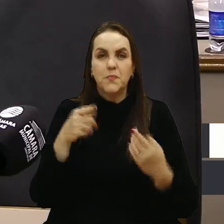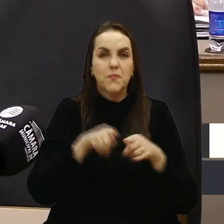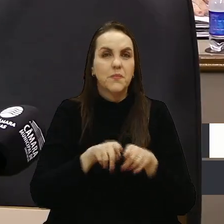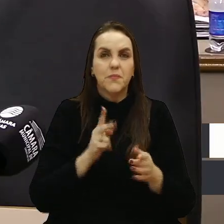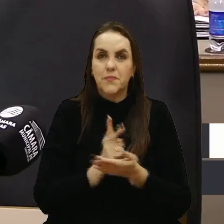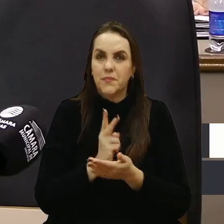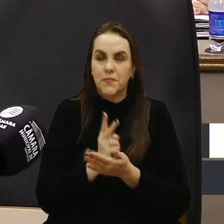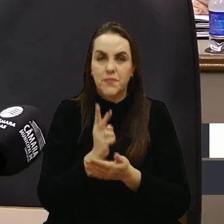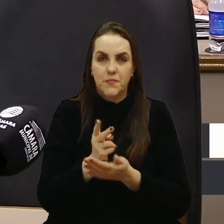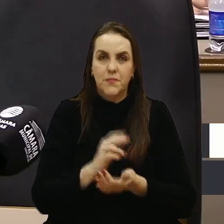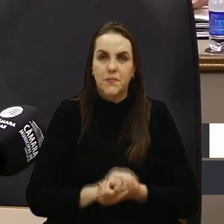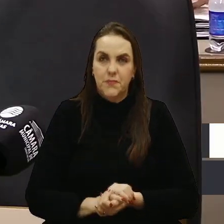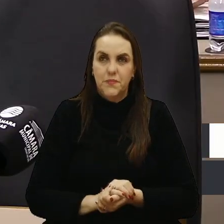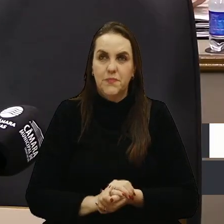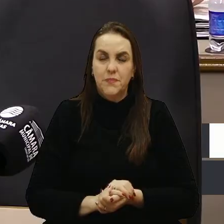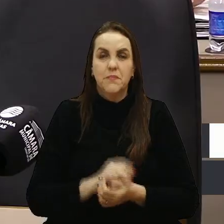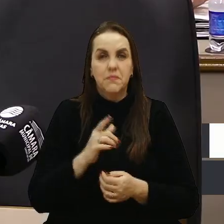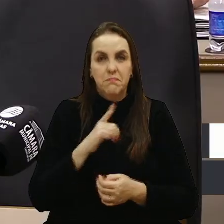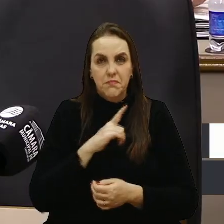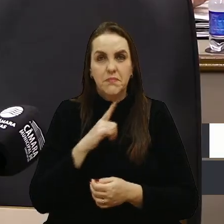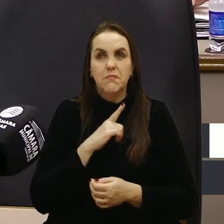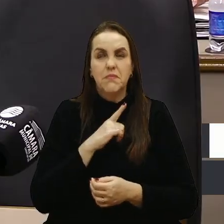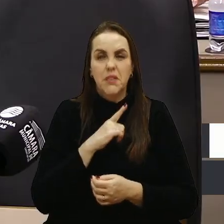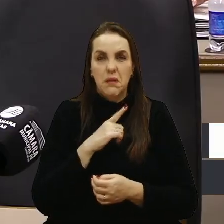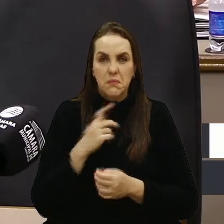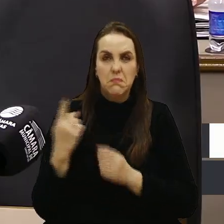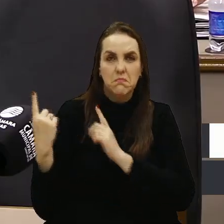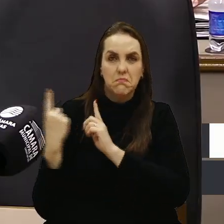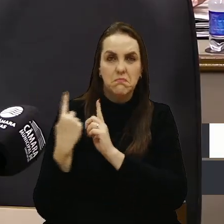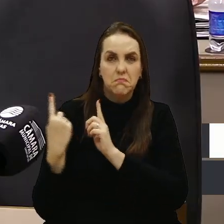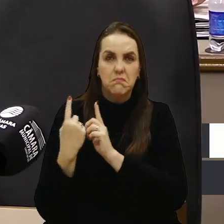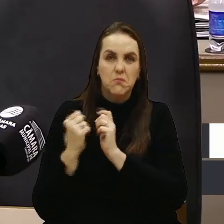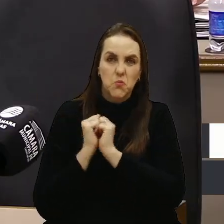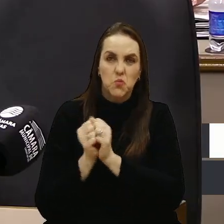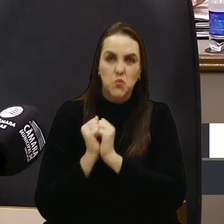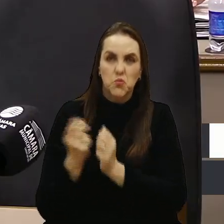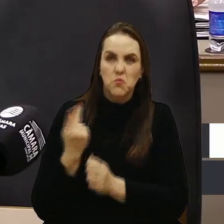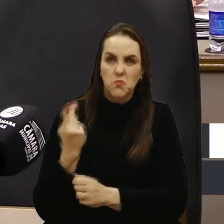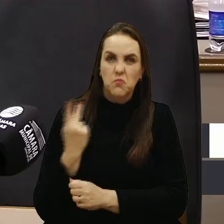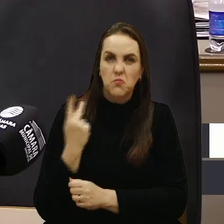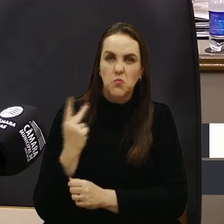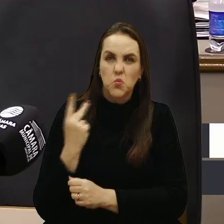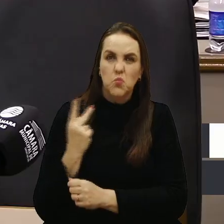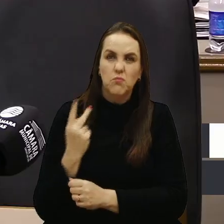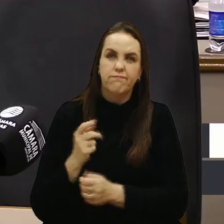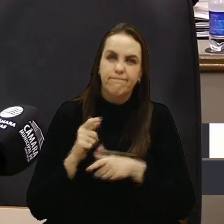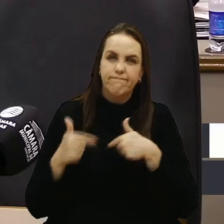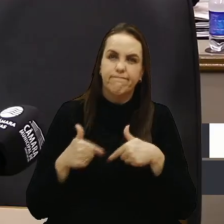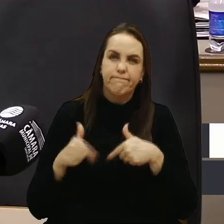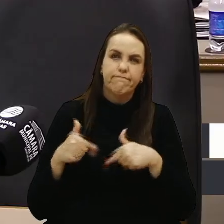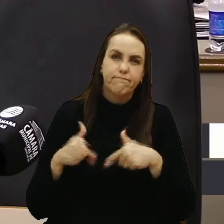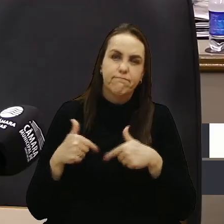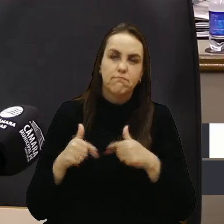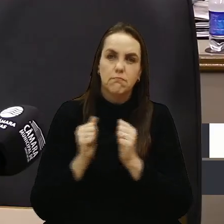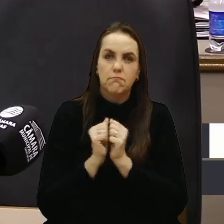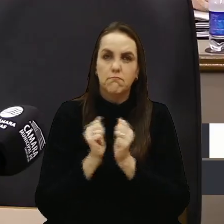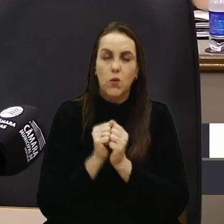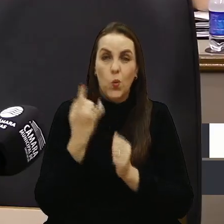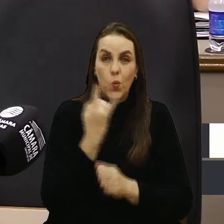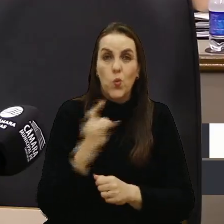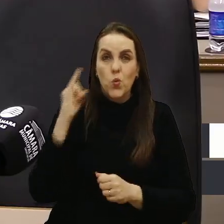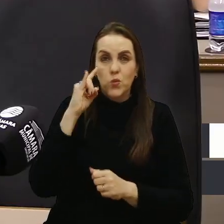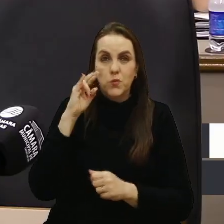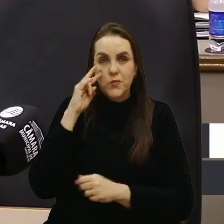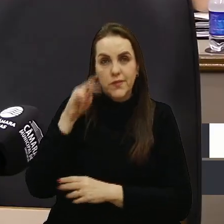sempre, por ter ombreado. Muitas vezes nós quase ficamos, né, por muitas vezes fomos os últimos a